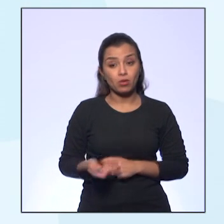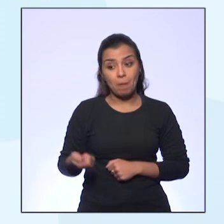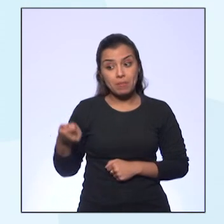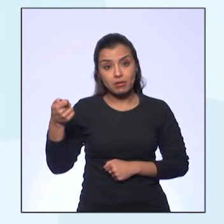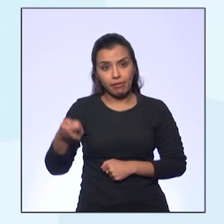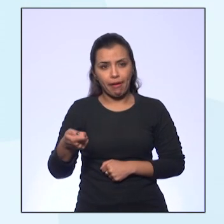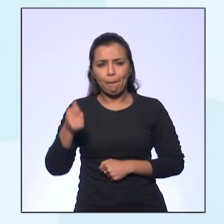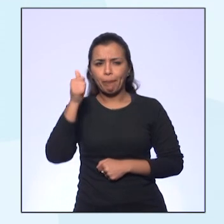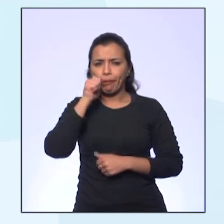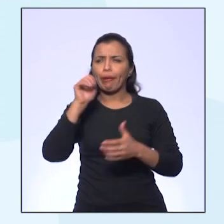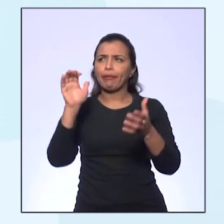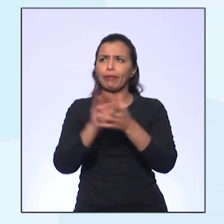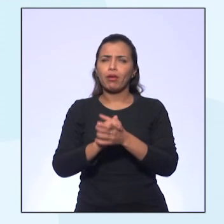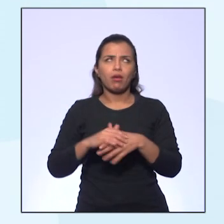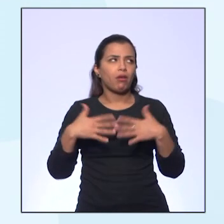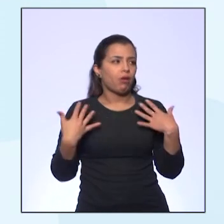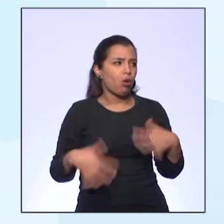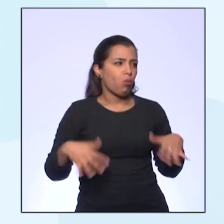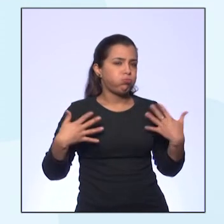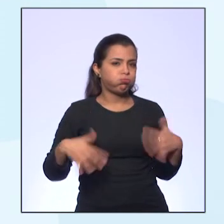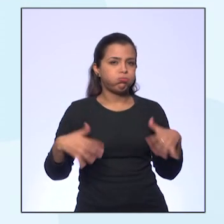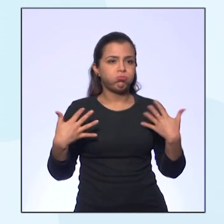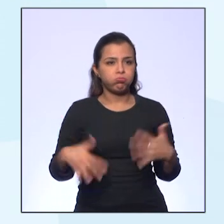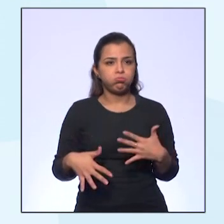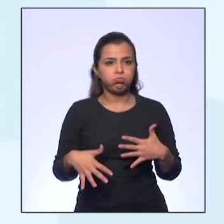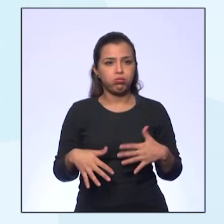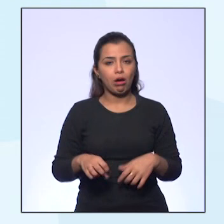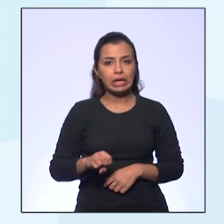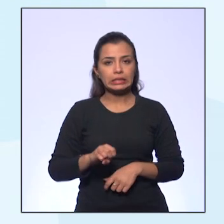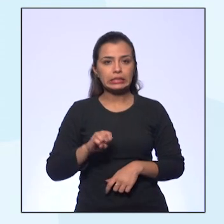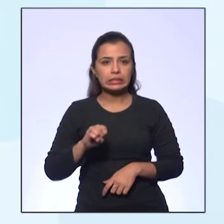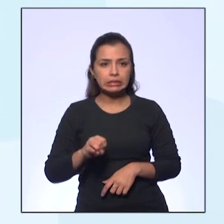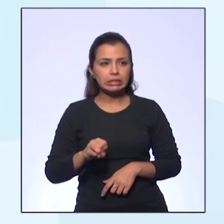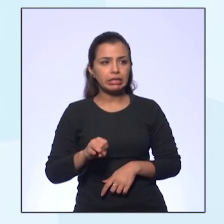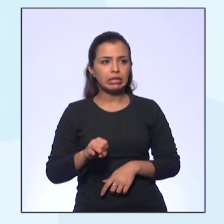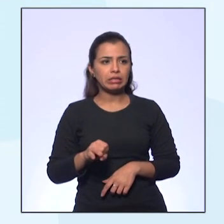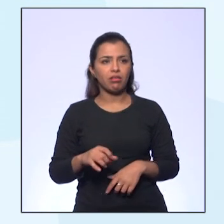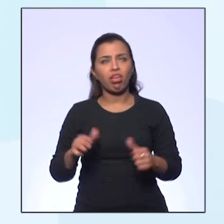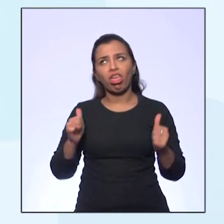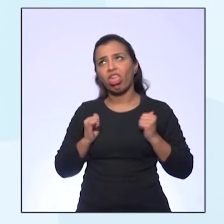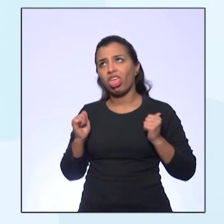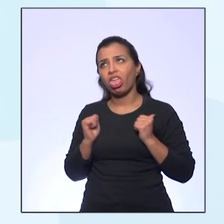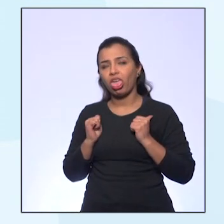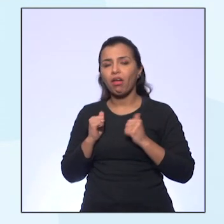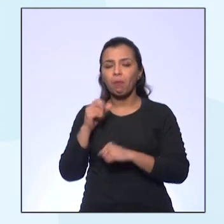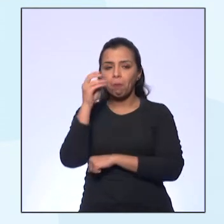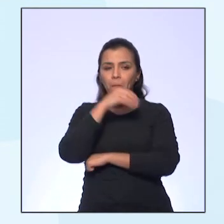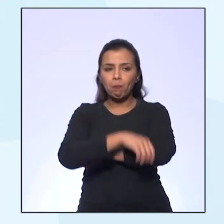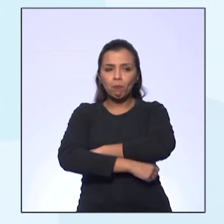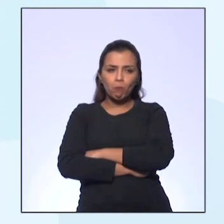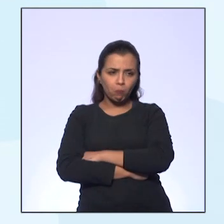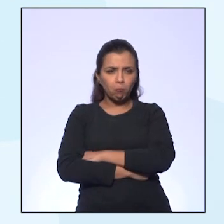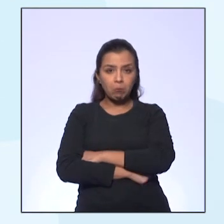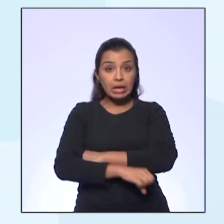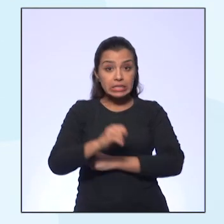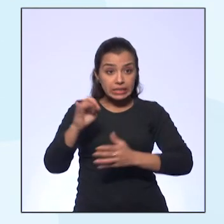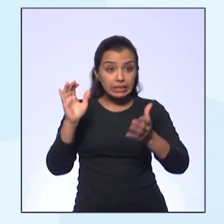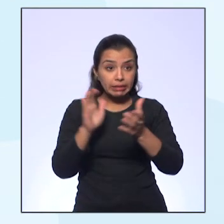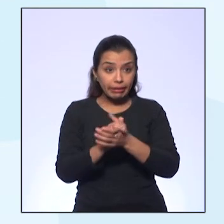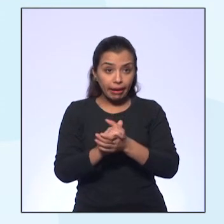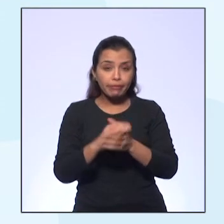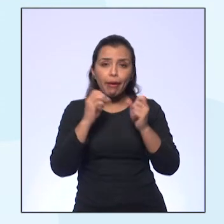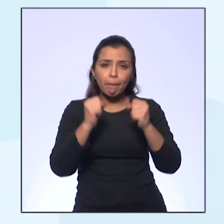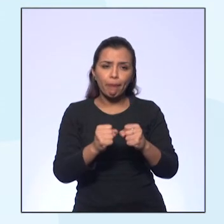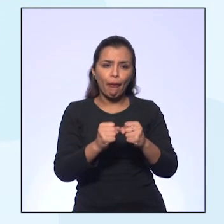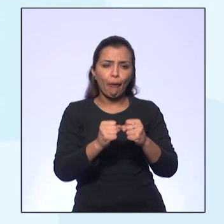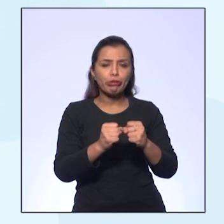de casar as mulheres é o diabo. Se não tomam estado, ficam jururus e fanadinhas. Se casam, pode cair nas mãos de